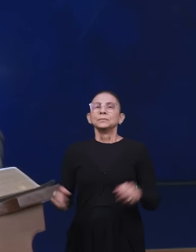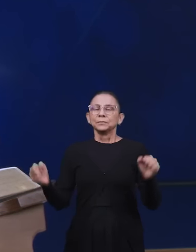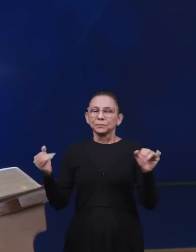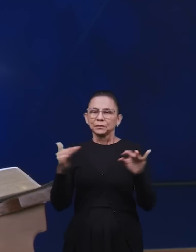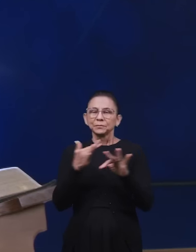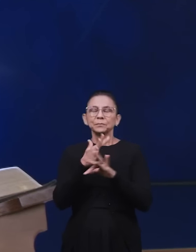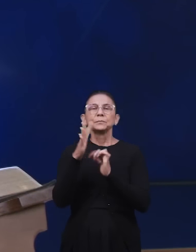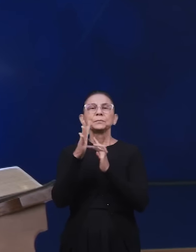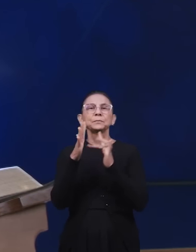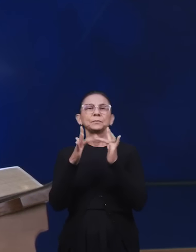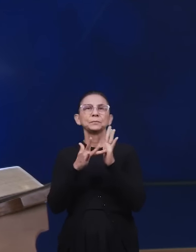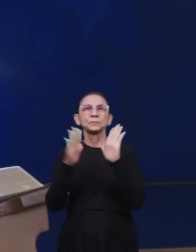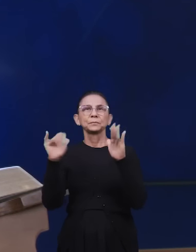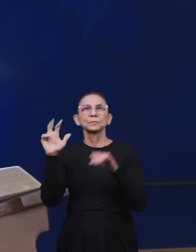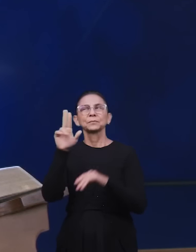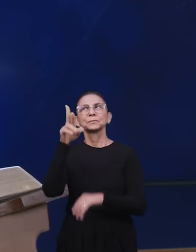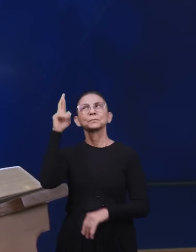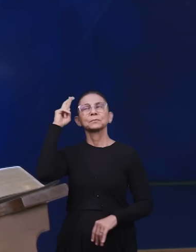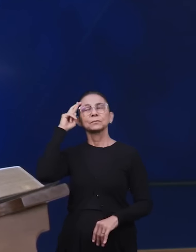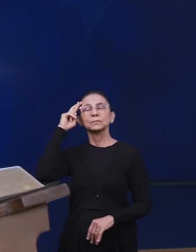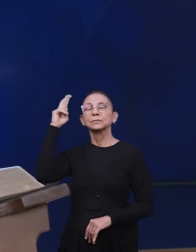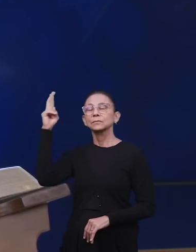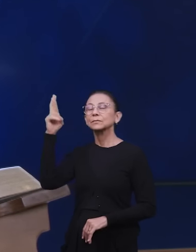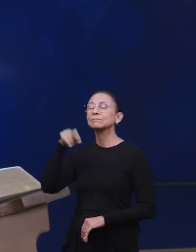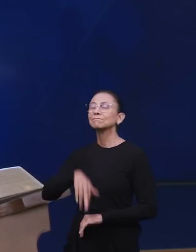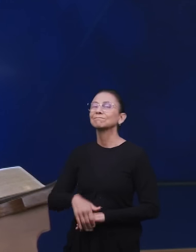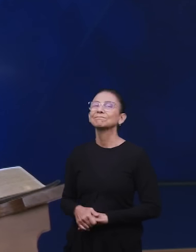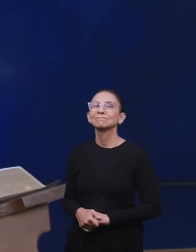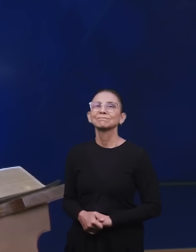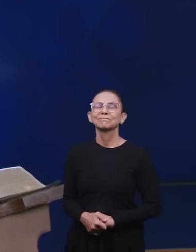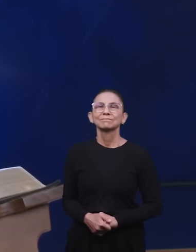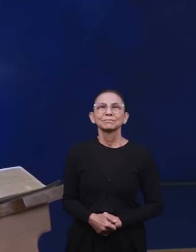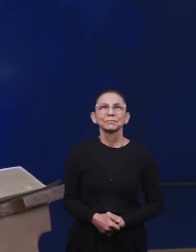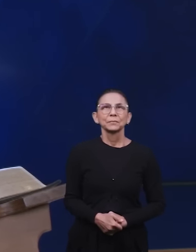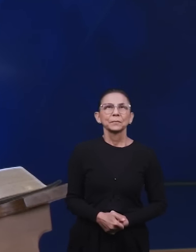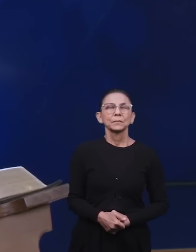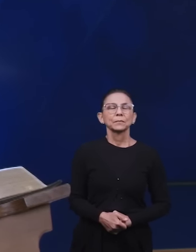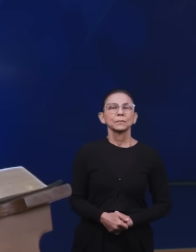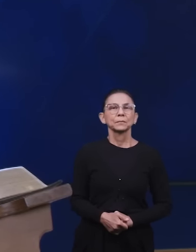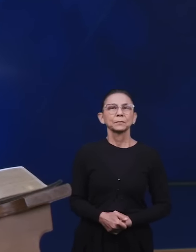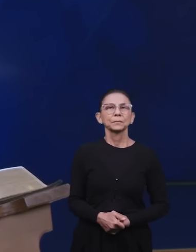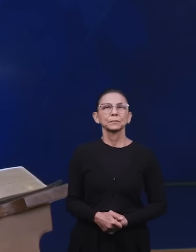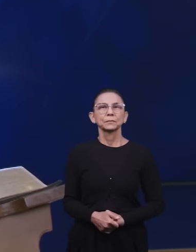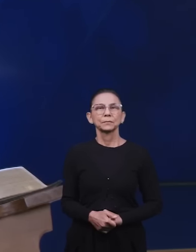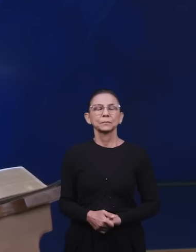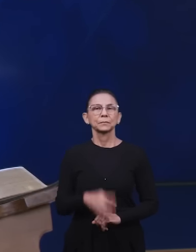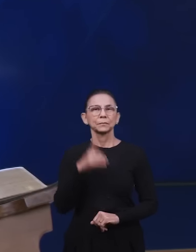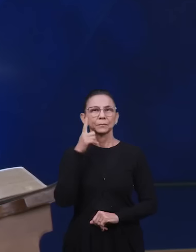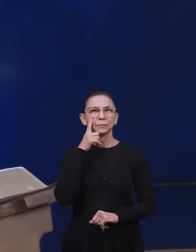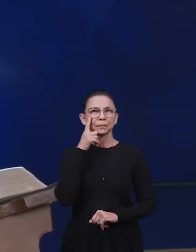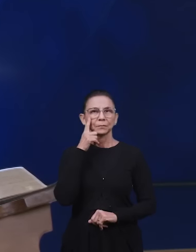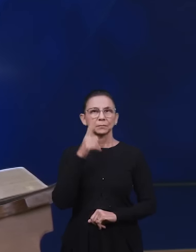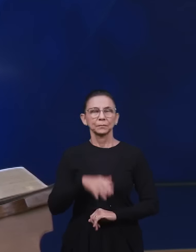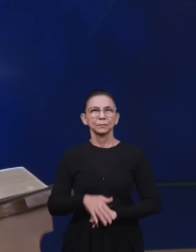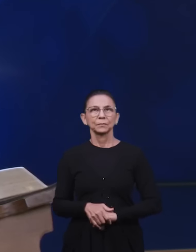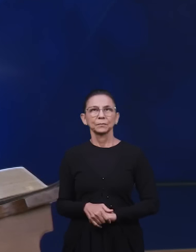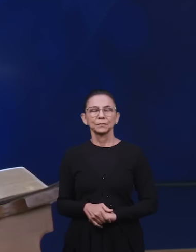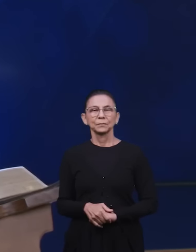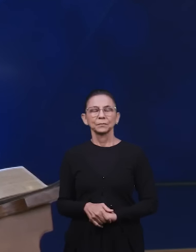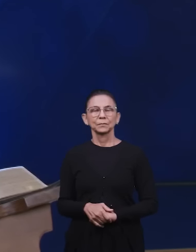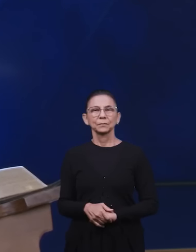final. Glória a Jesus. Louvado seja o nome do Senhor. Nós vamos ainda ouvir mais uma